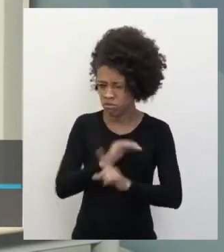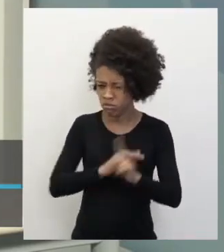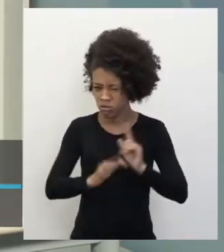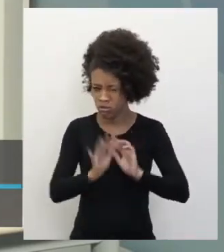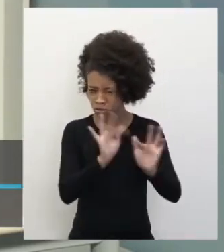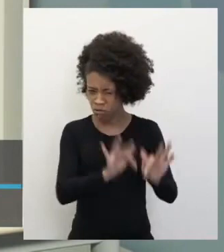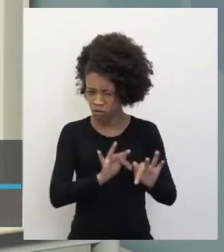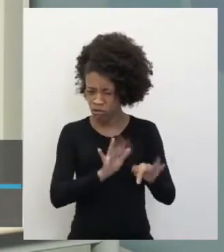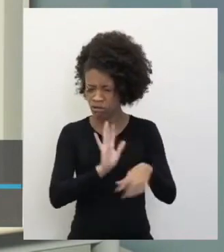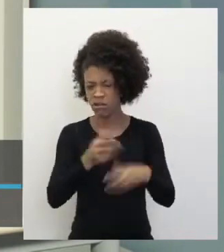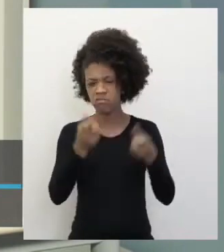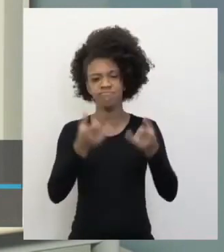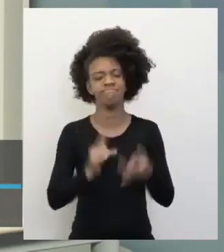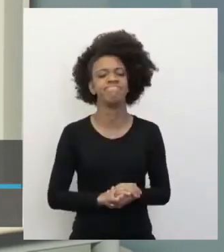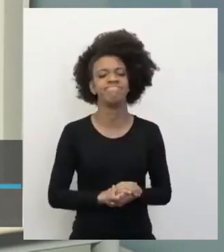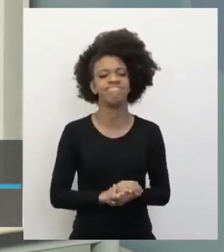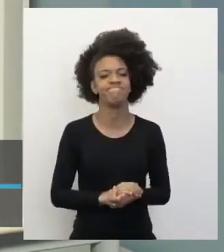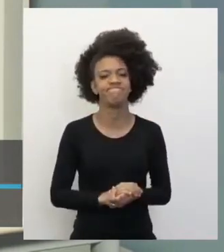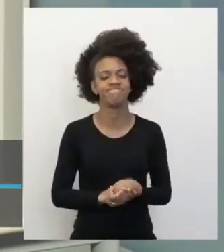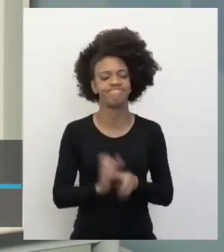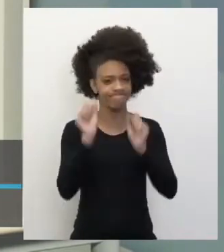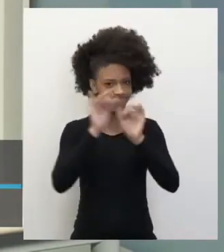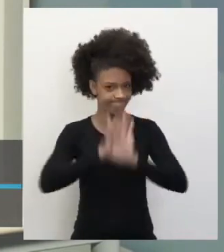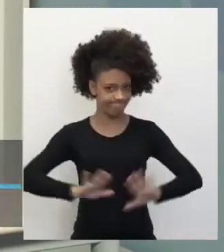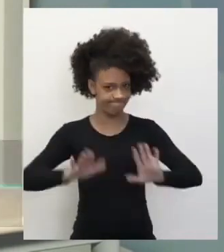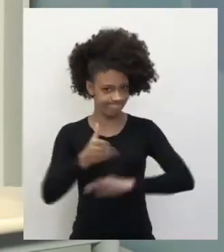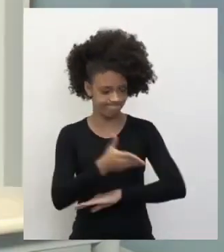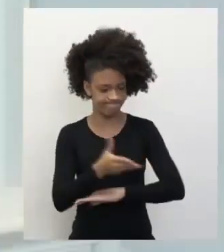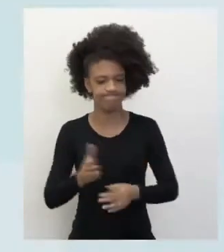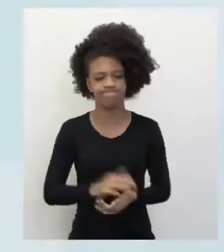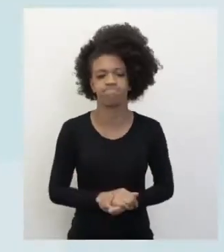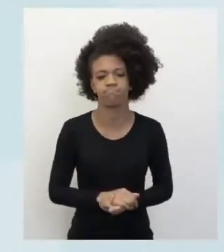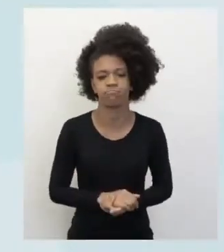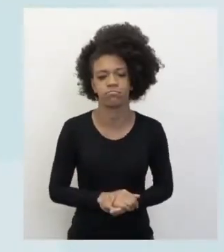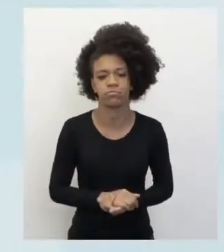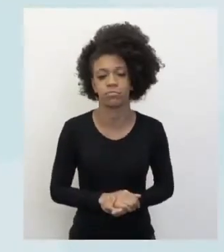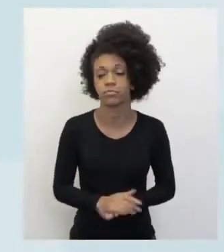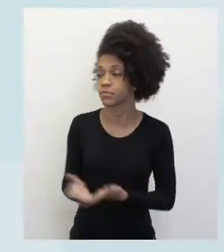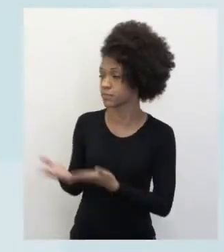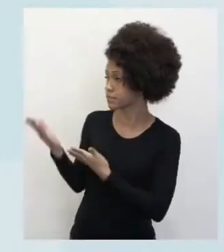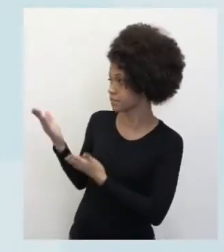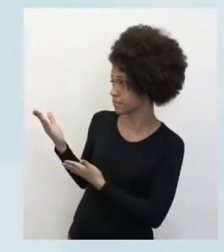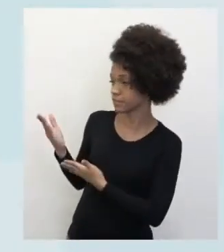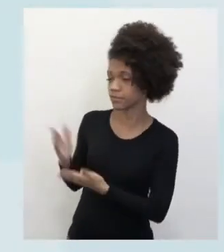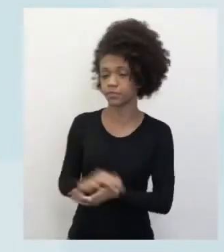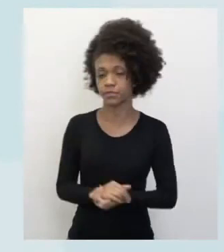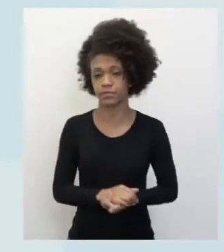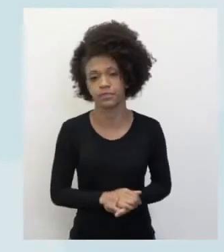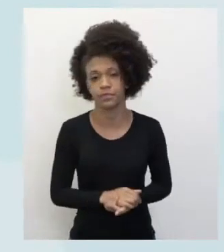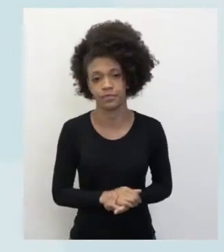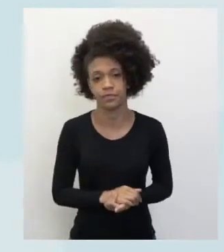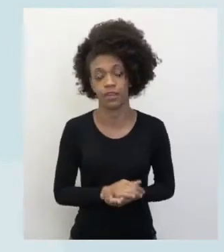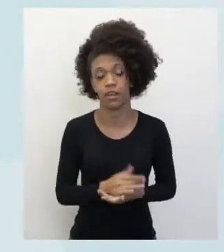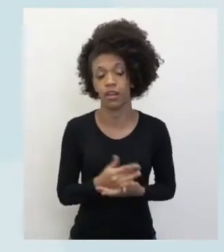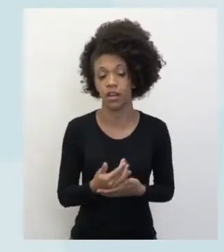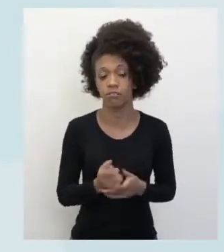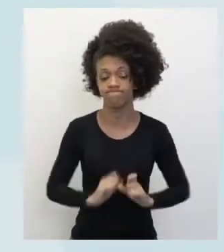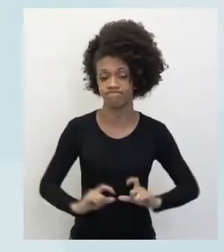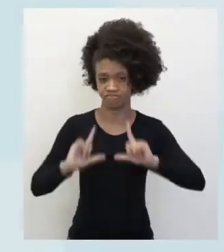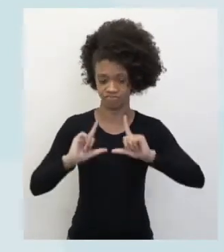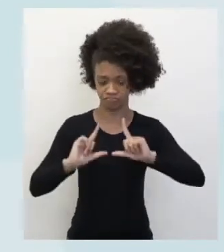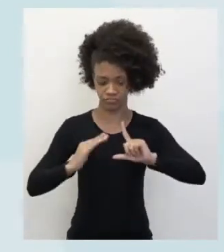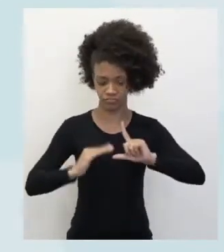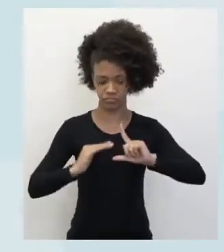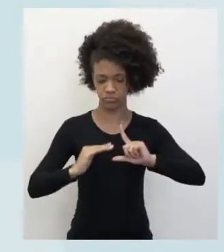feudal, já que a gente falou dela, que isso vai ficar muito claro para vocês. Então, olha só, aí na nossa pirâmide